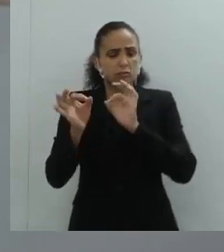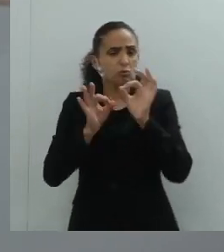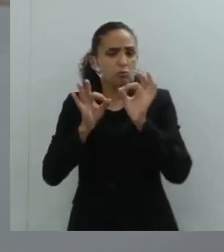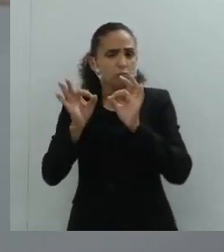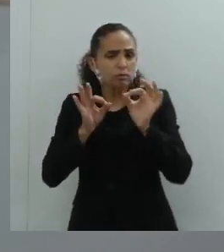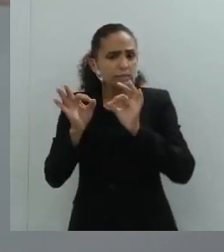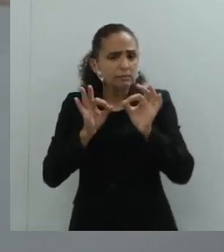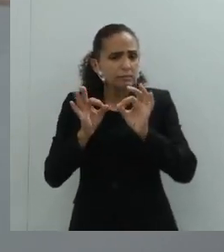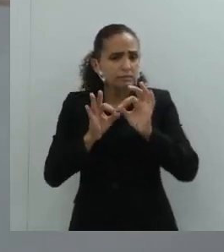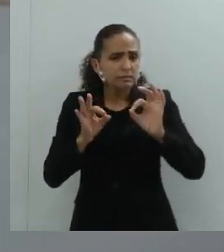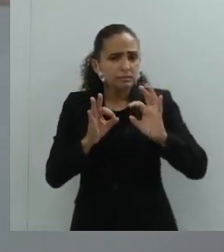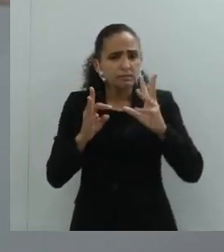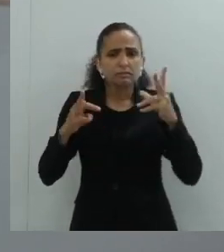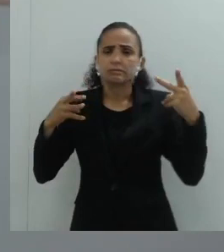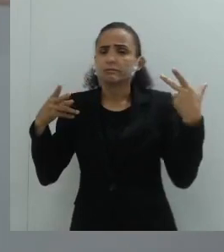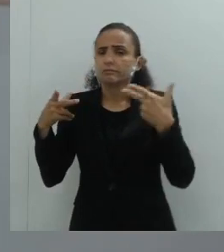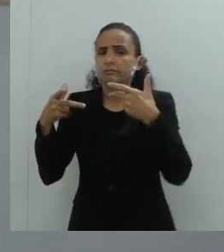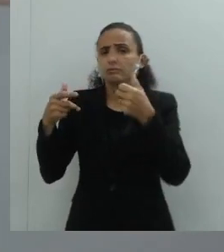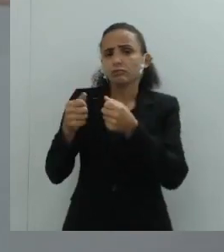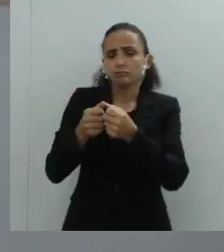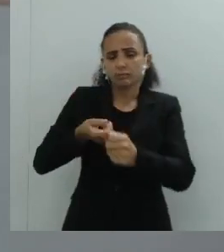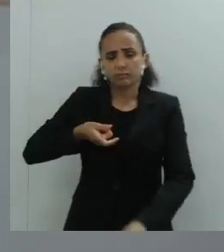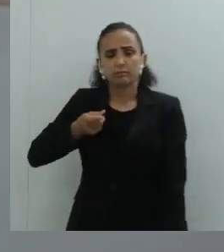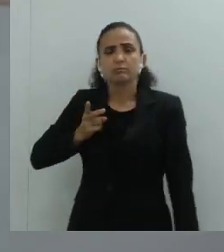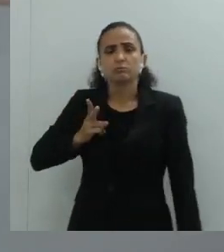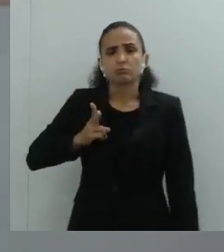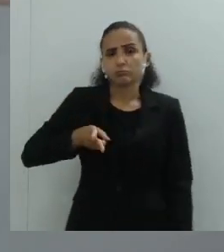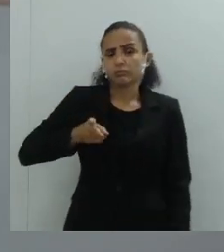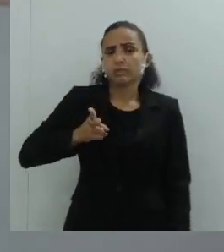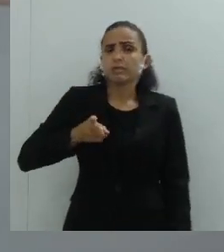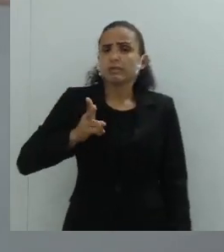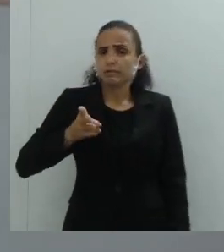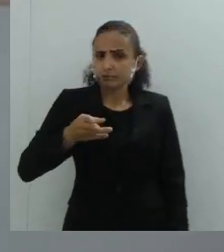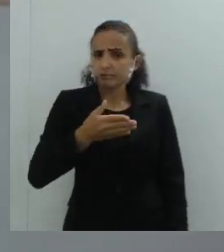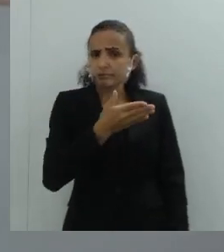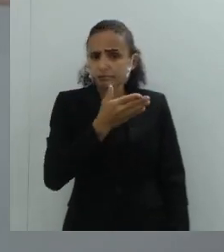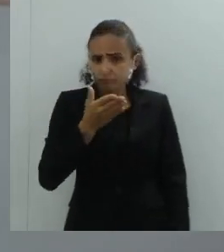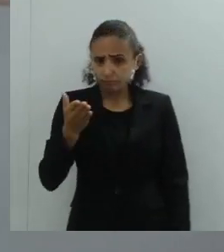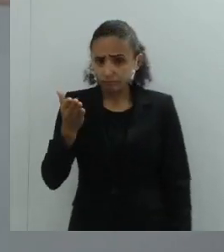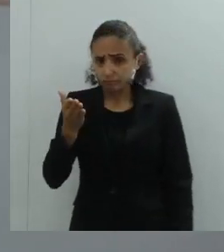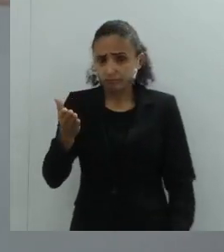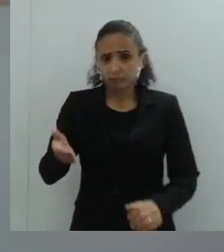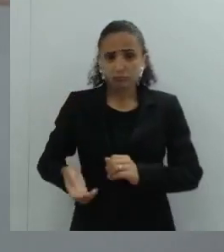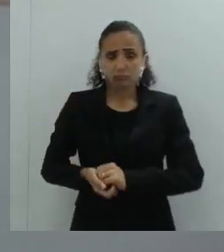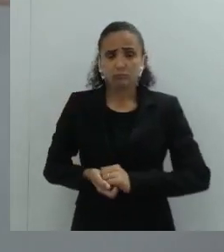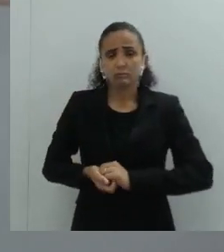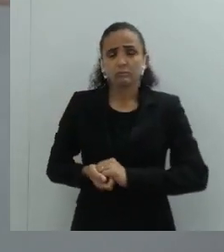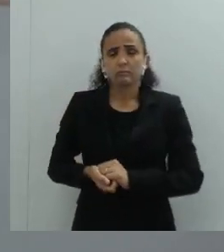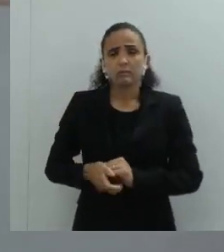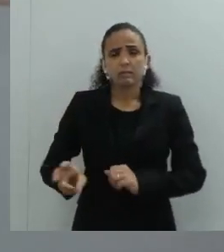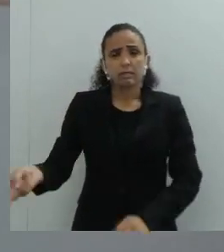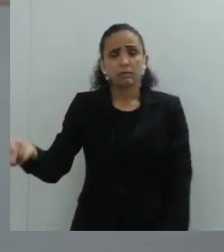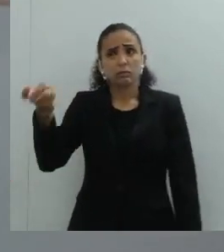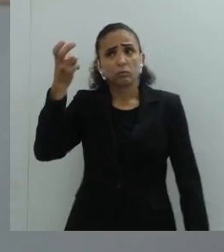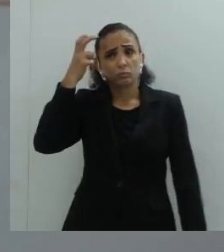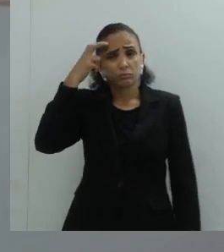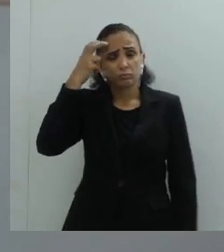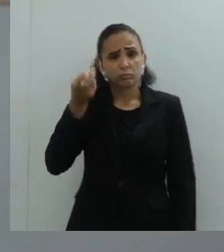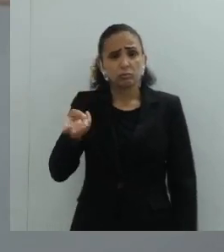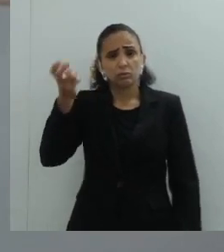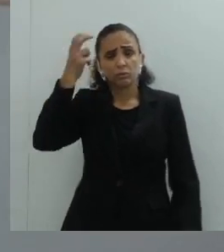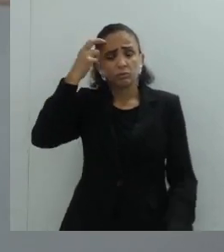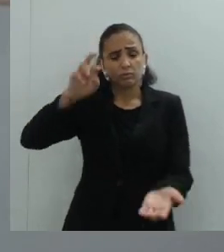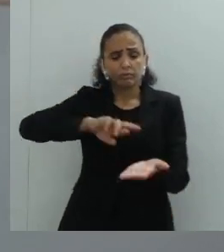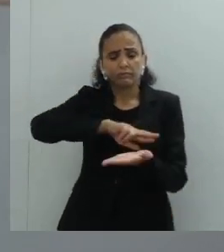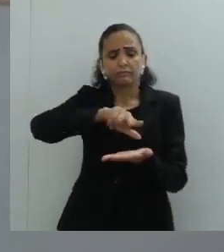dominar, e sem dúvida ela vai trazer, galera, né, várias culturas,